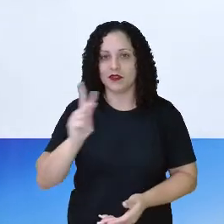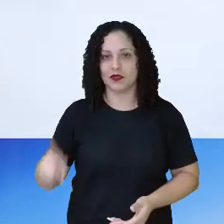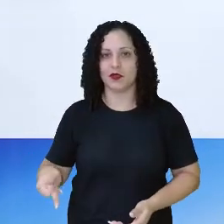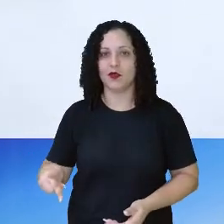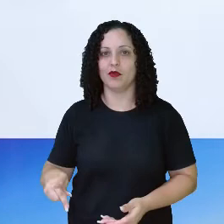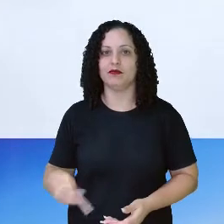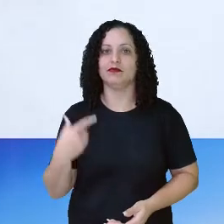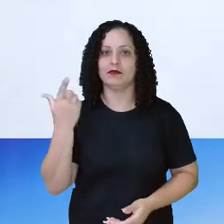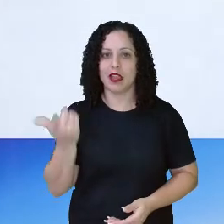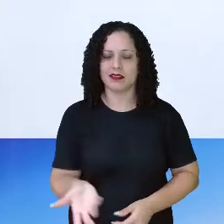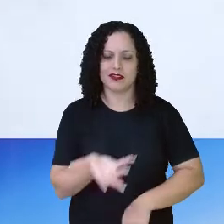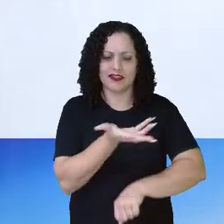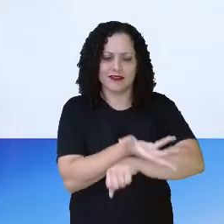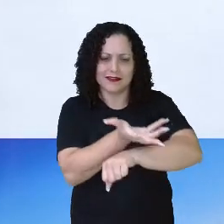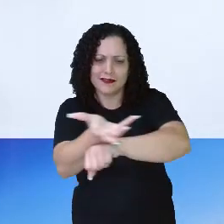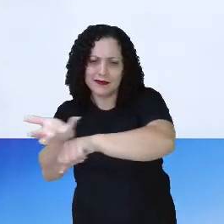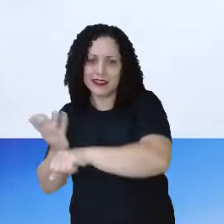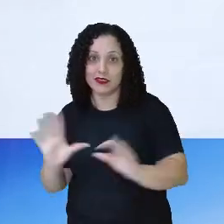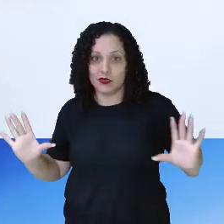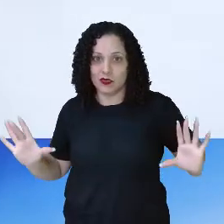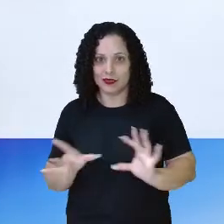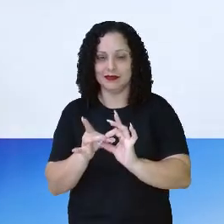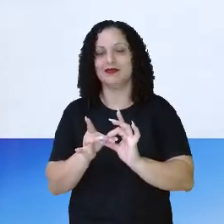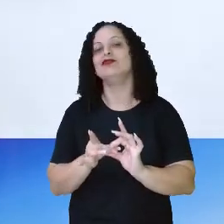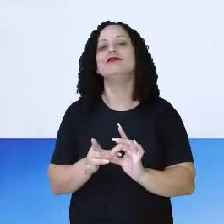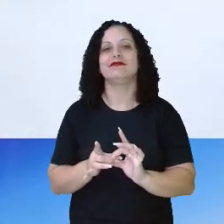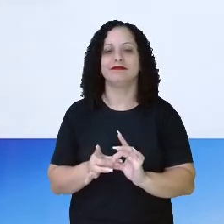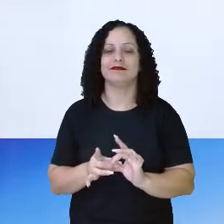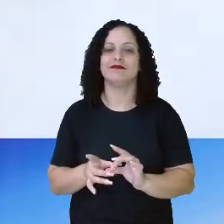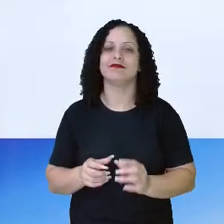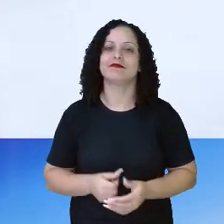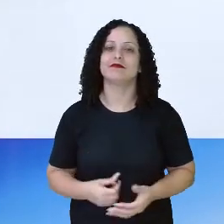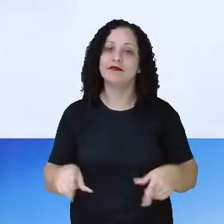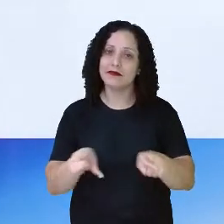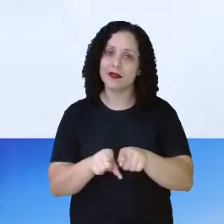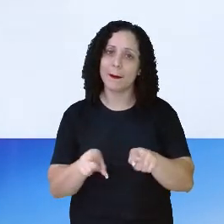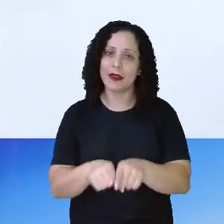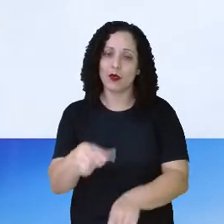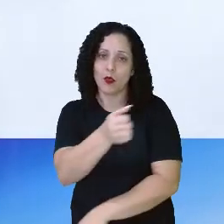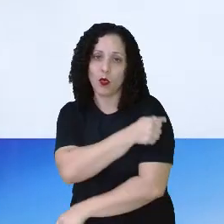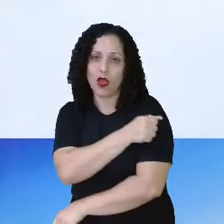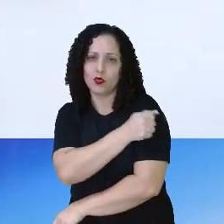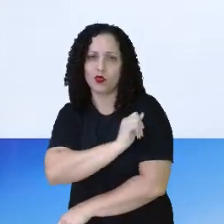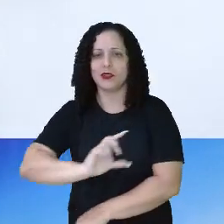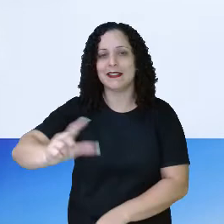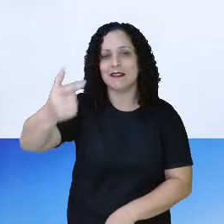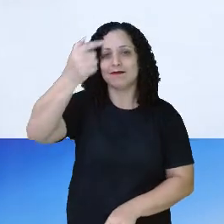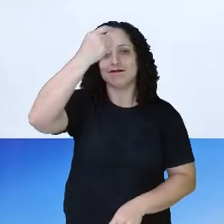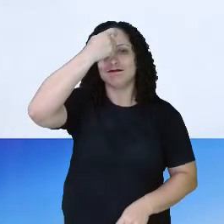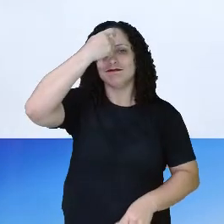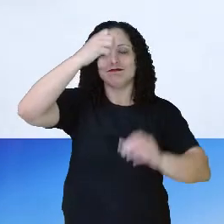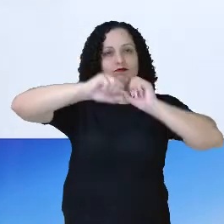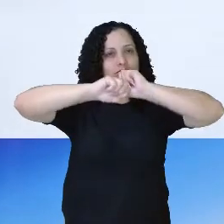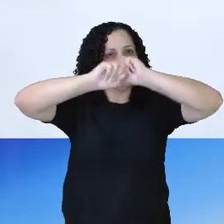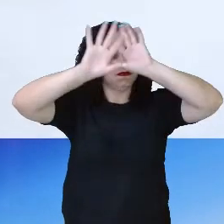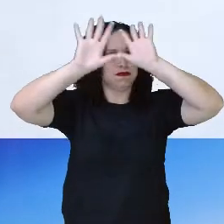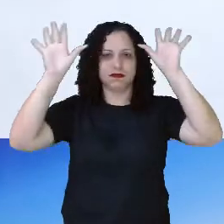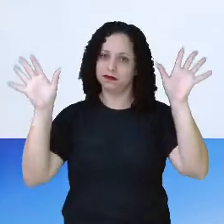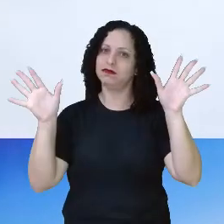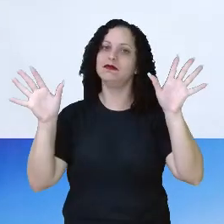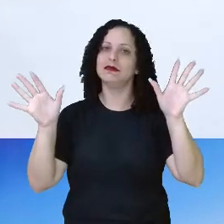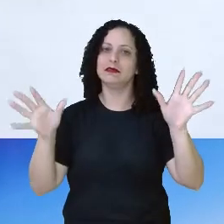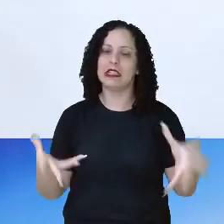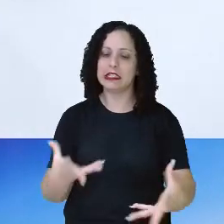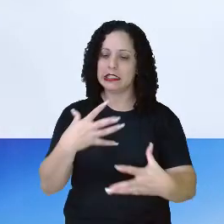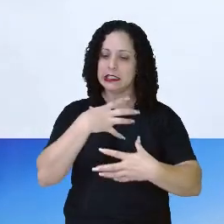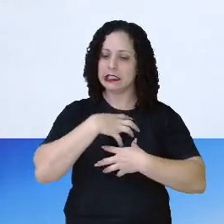Essa interdisciplinaridade. Até para o aluno ter essa melhor consciência, trazer ali para o ao vivo, para